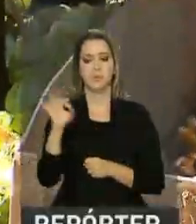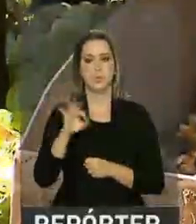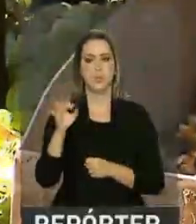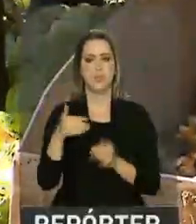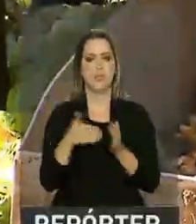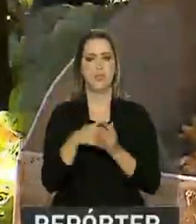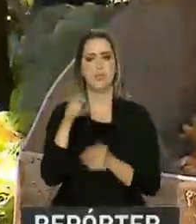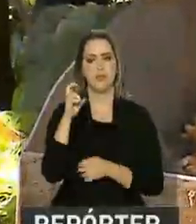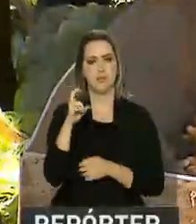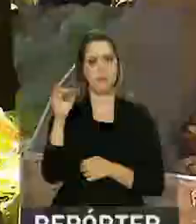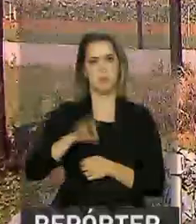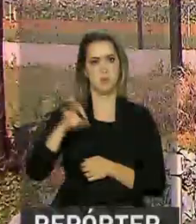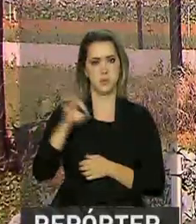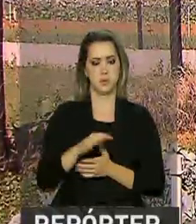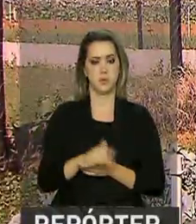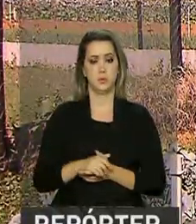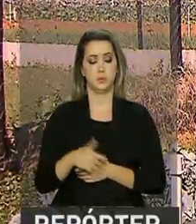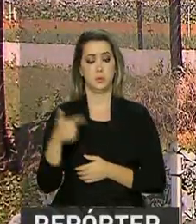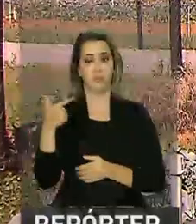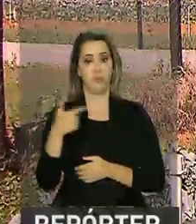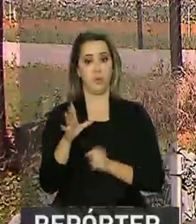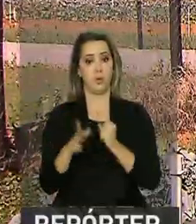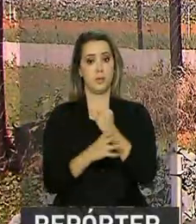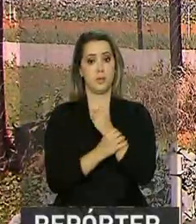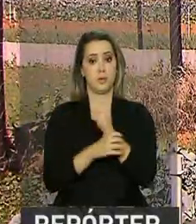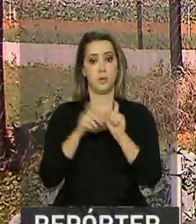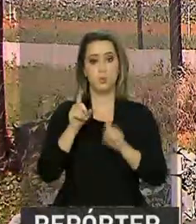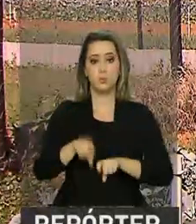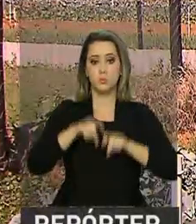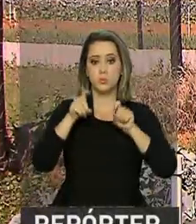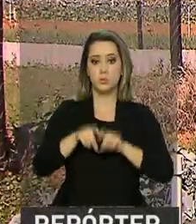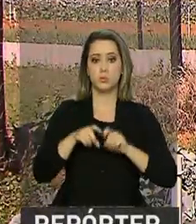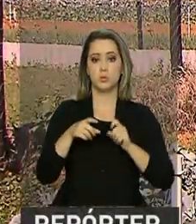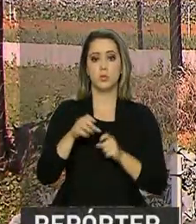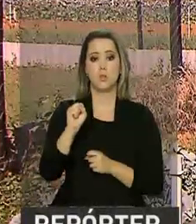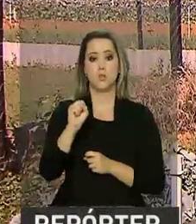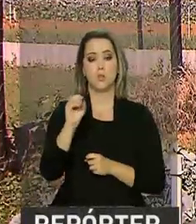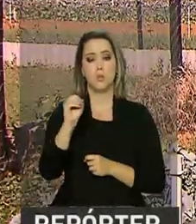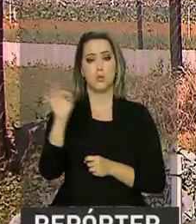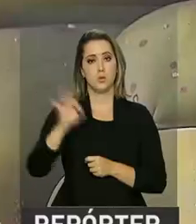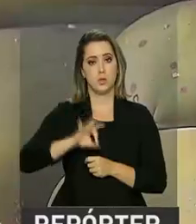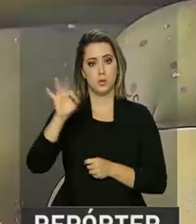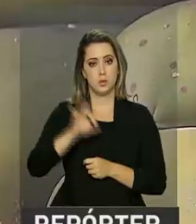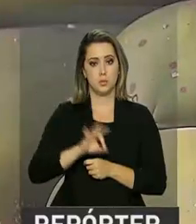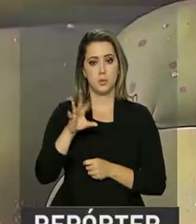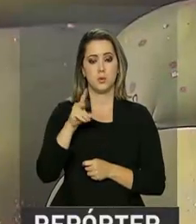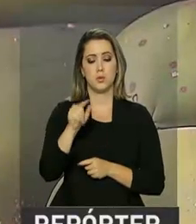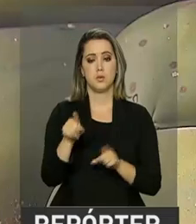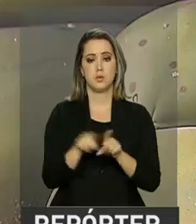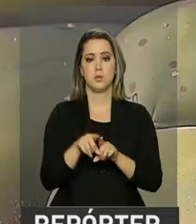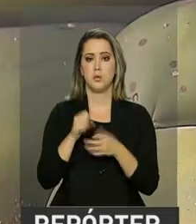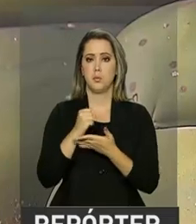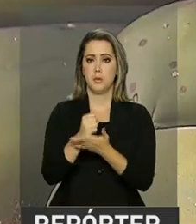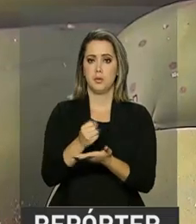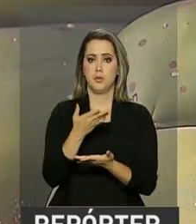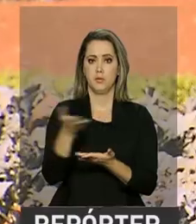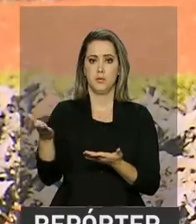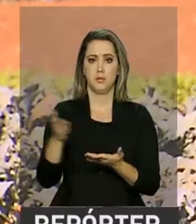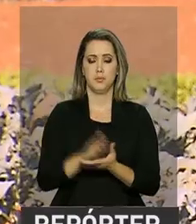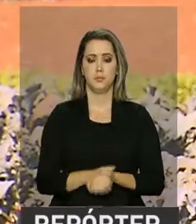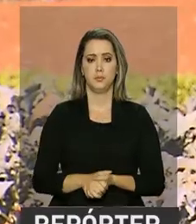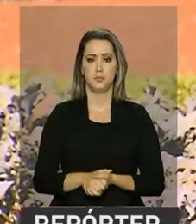cinco e meio por cento um seguro agrícola com cobertura de até 80% também está previsto